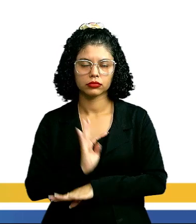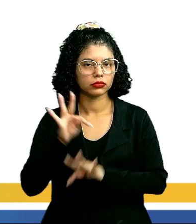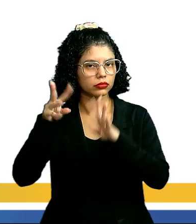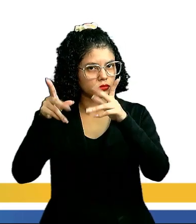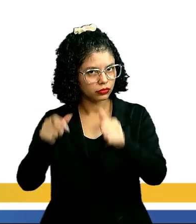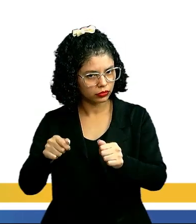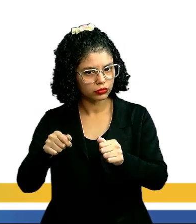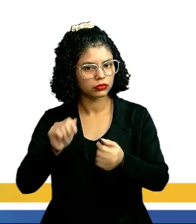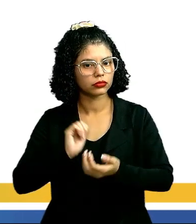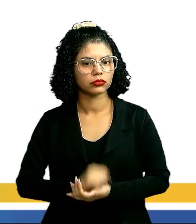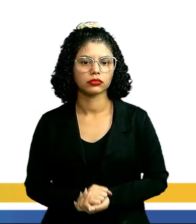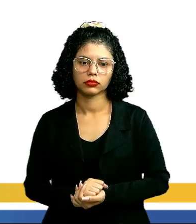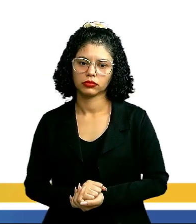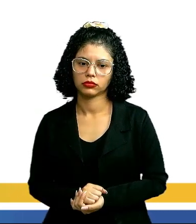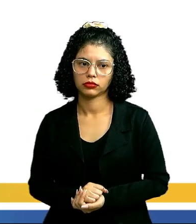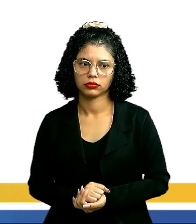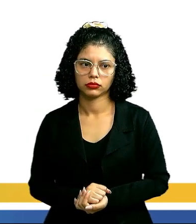esses.